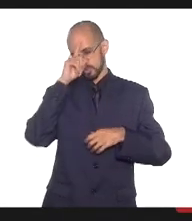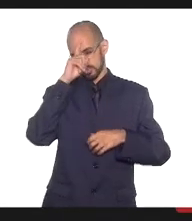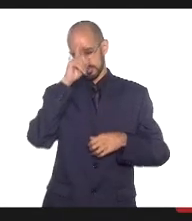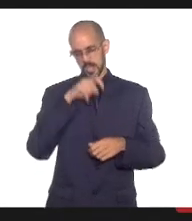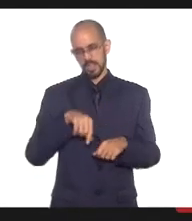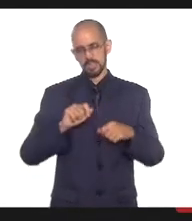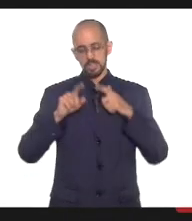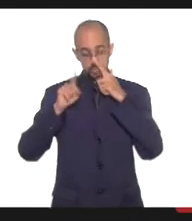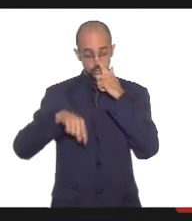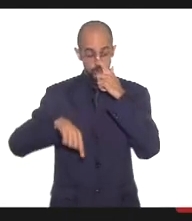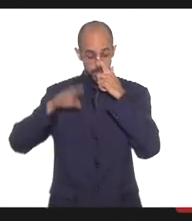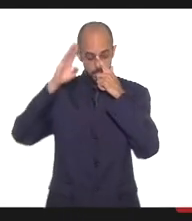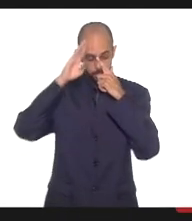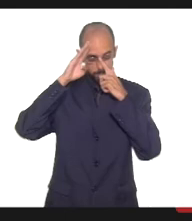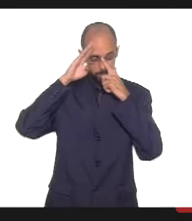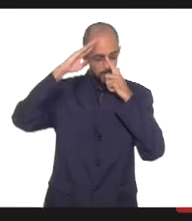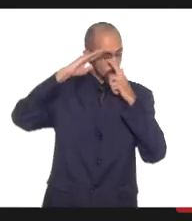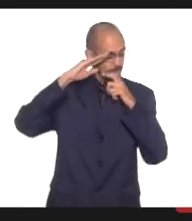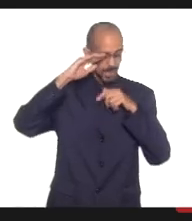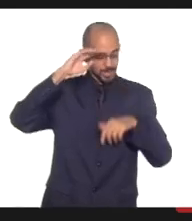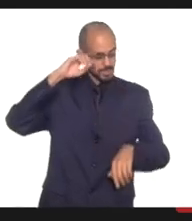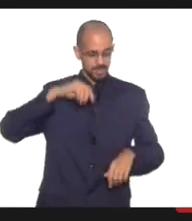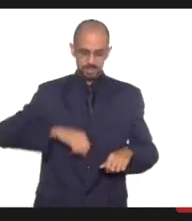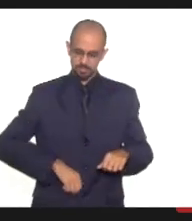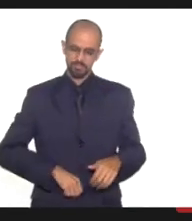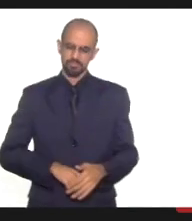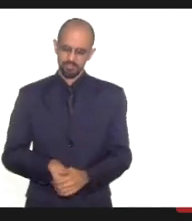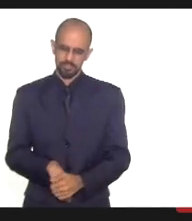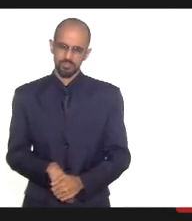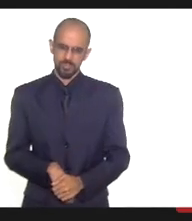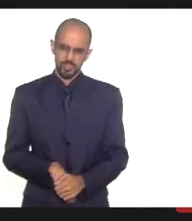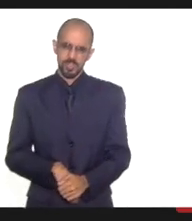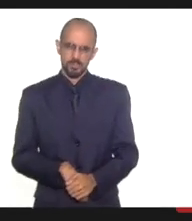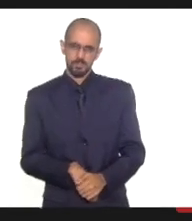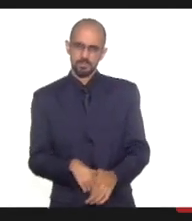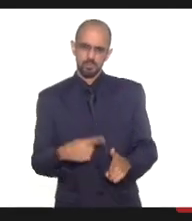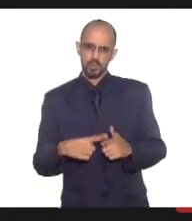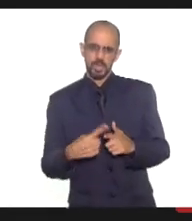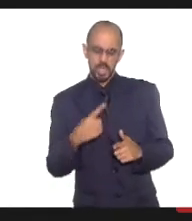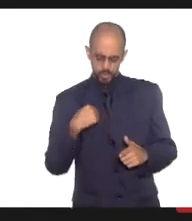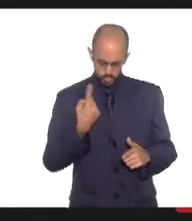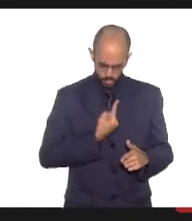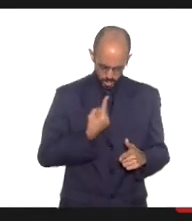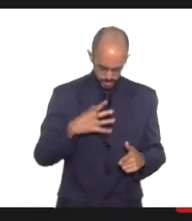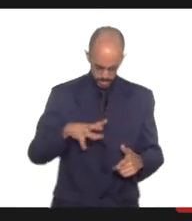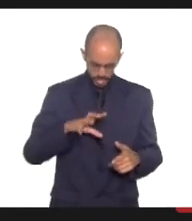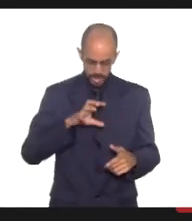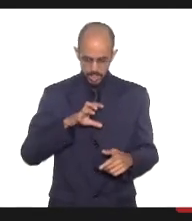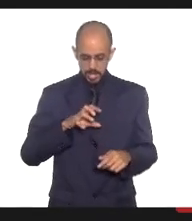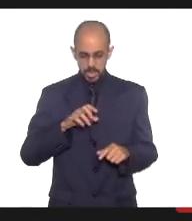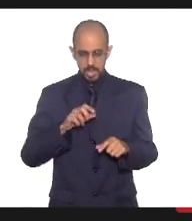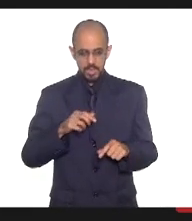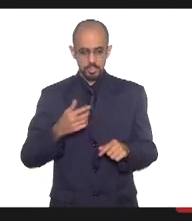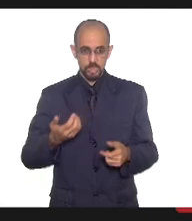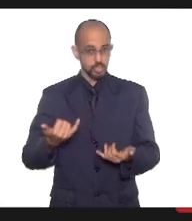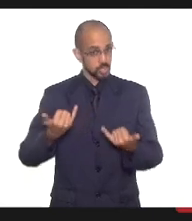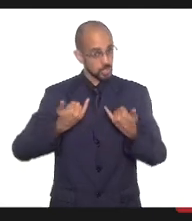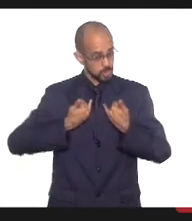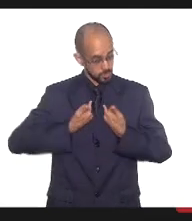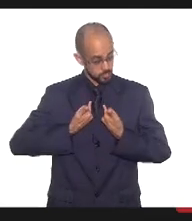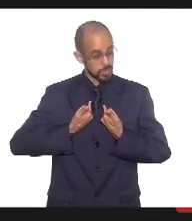essas são prioridades das prioridades porque a gente recebe eu acho importante é que a gente